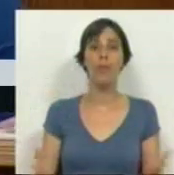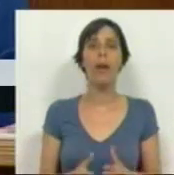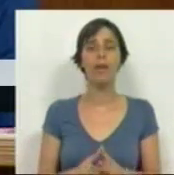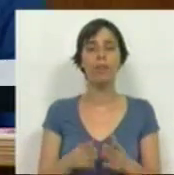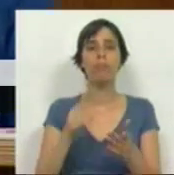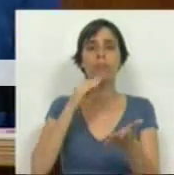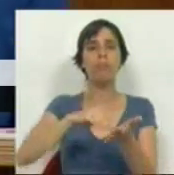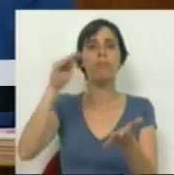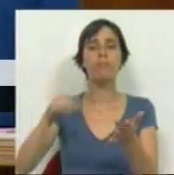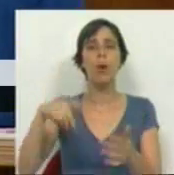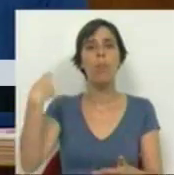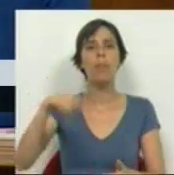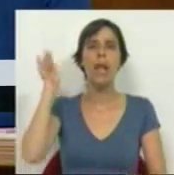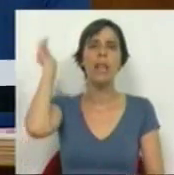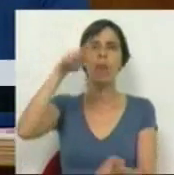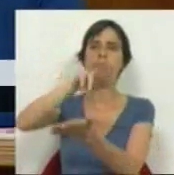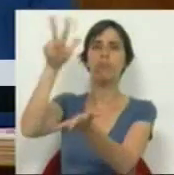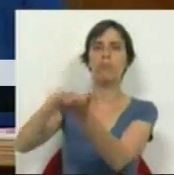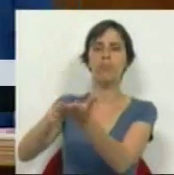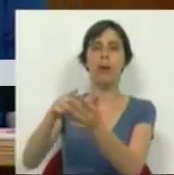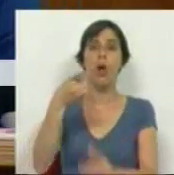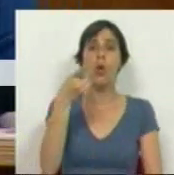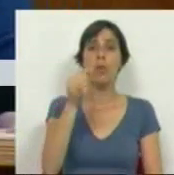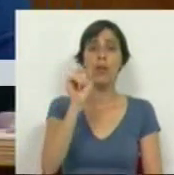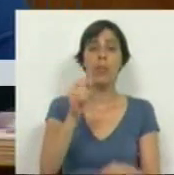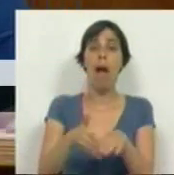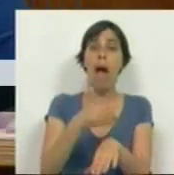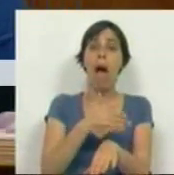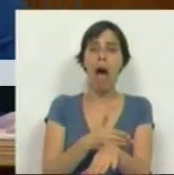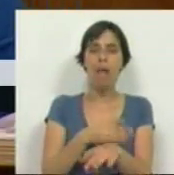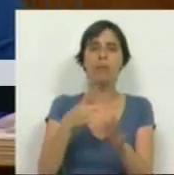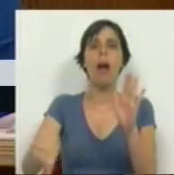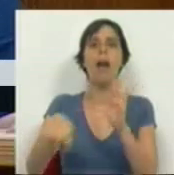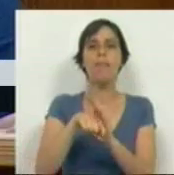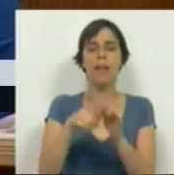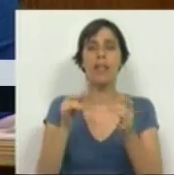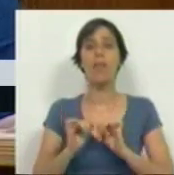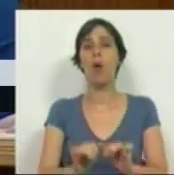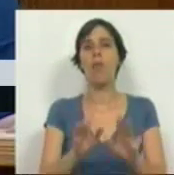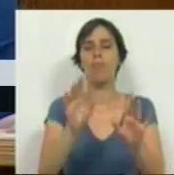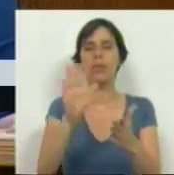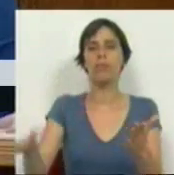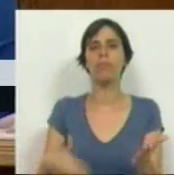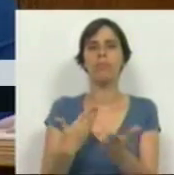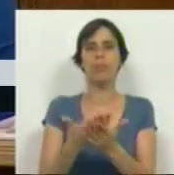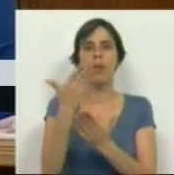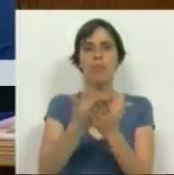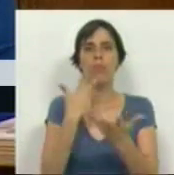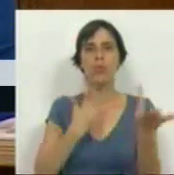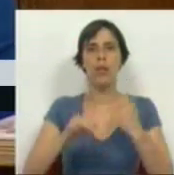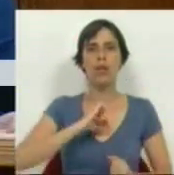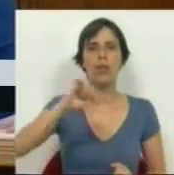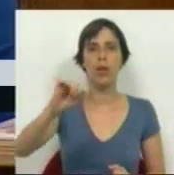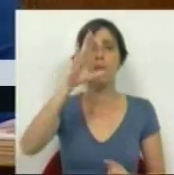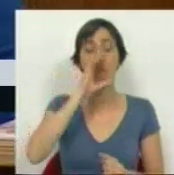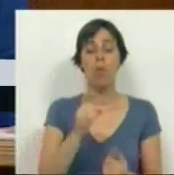foi empossada por um Presidente da República que, 90 minutos antes, ameaçava a oposição a apresentar uma moção de